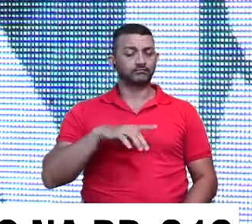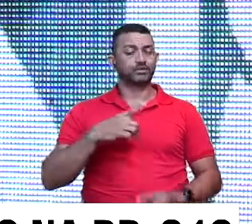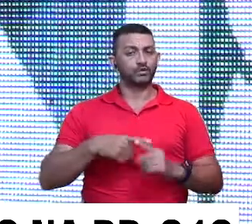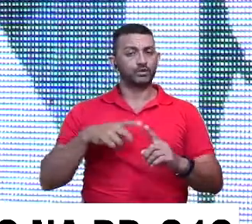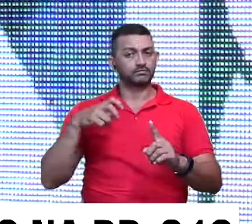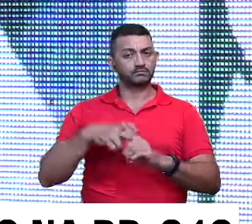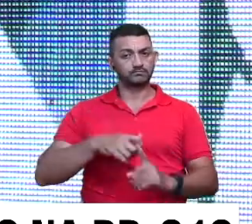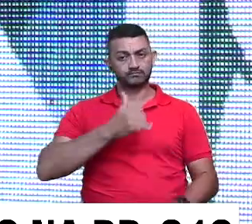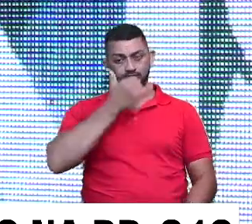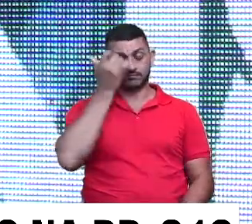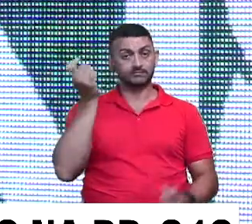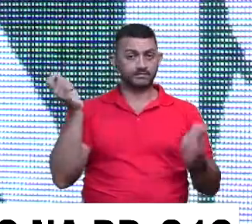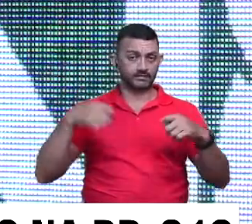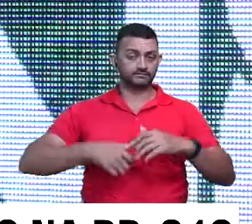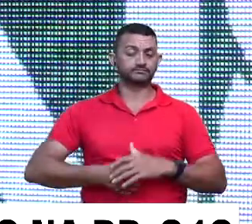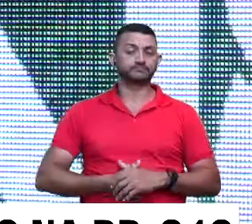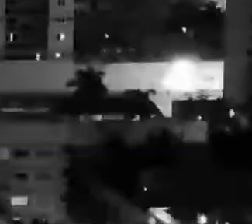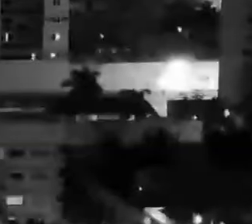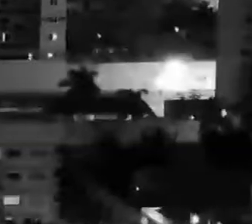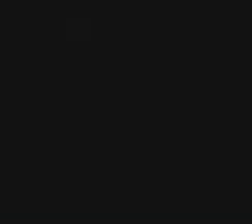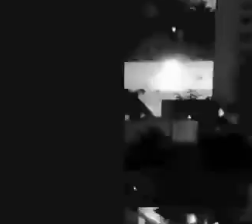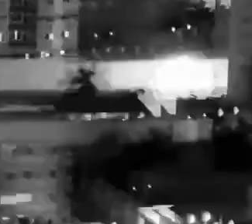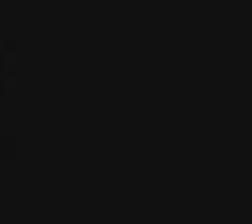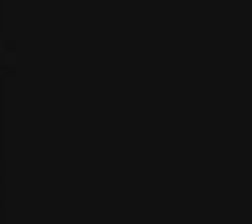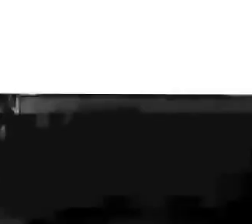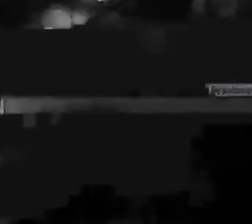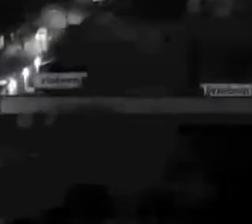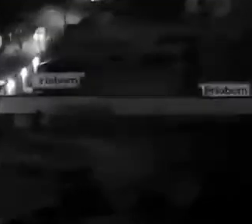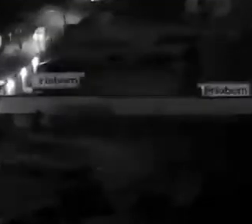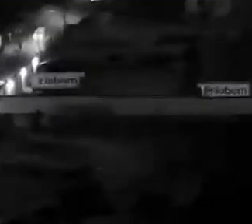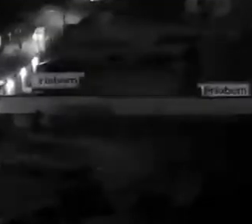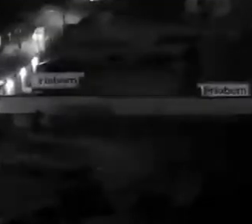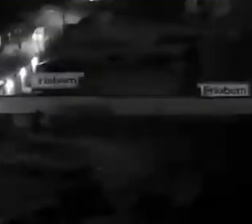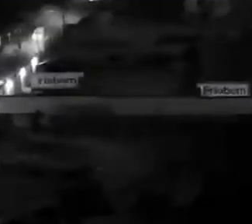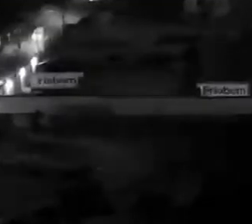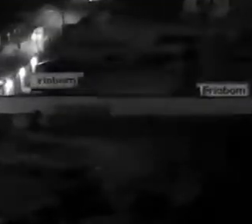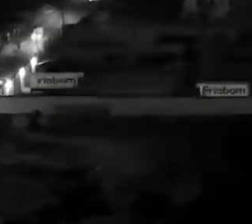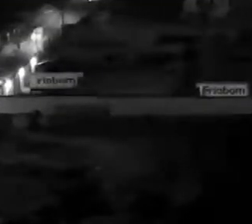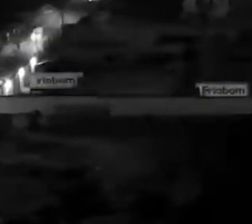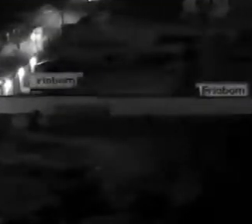pois acidentes podem acontecer. Imperatriz Online.